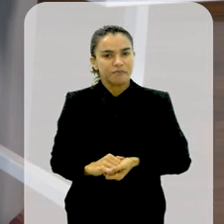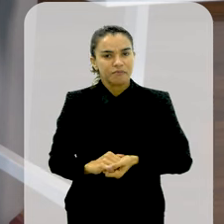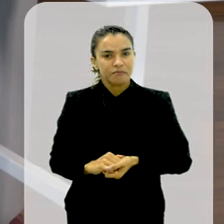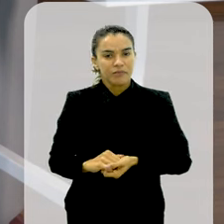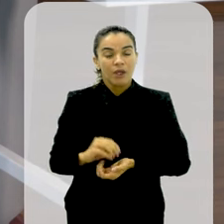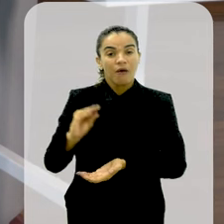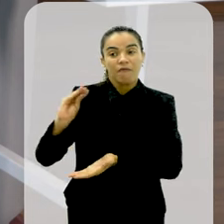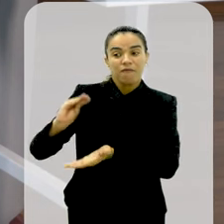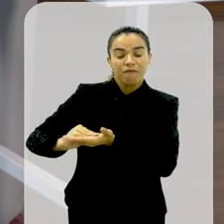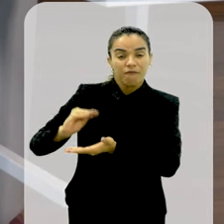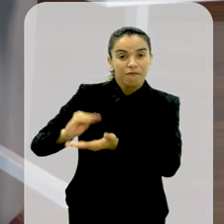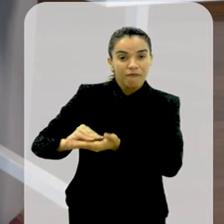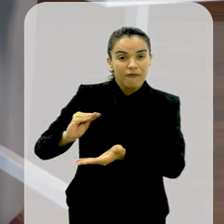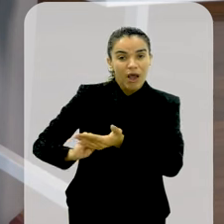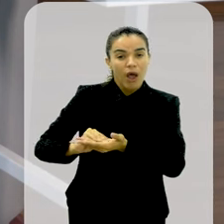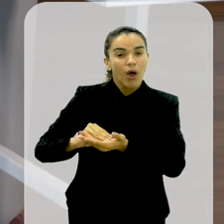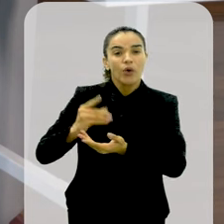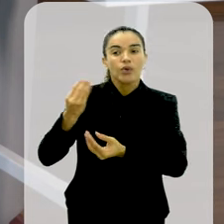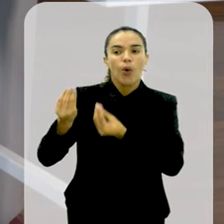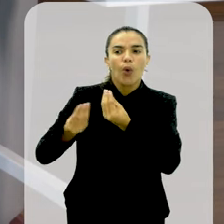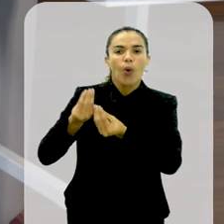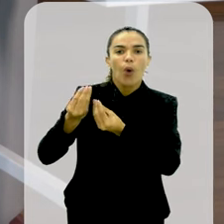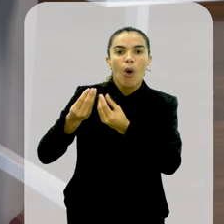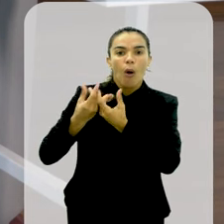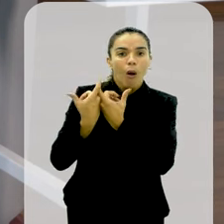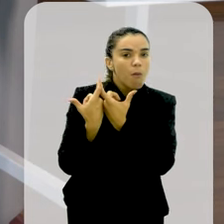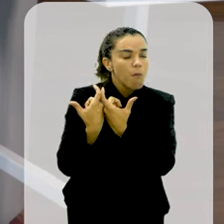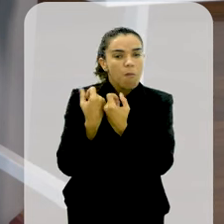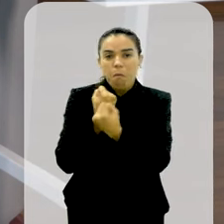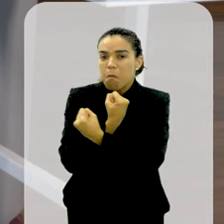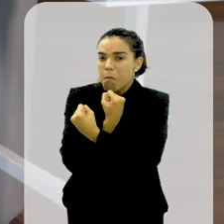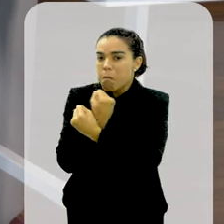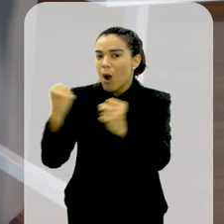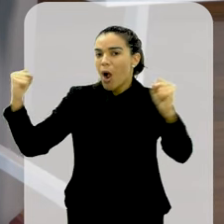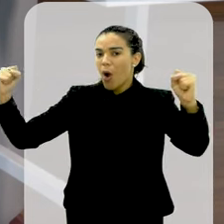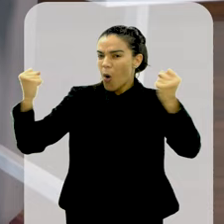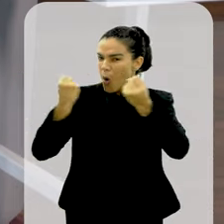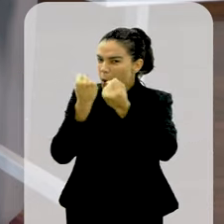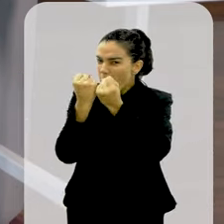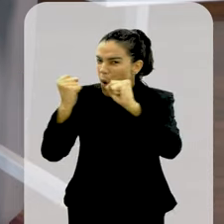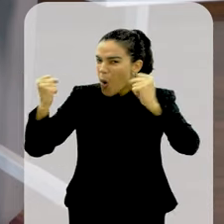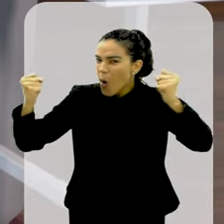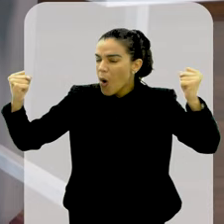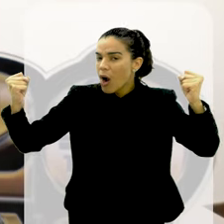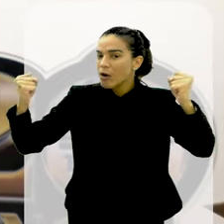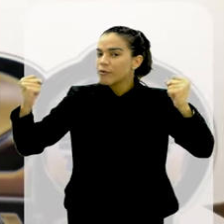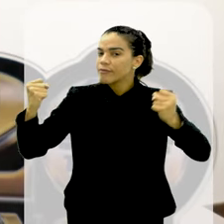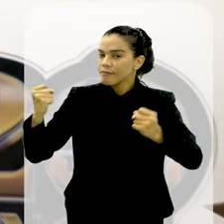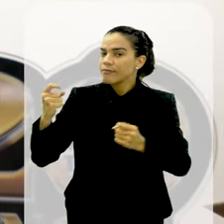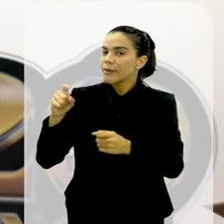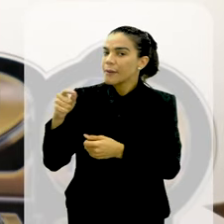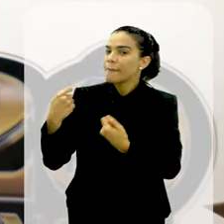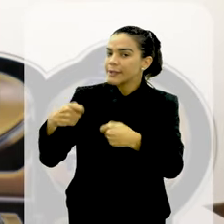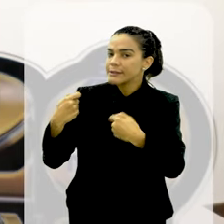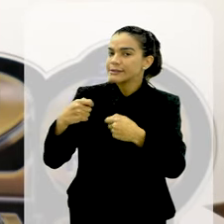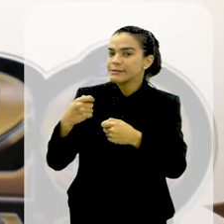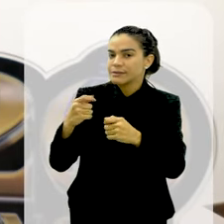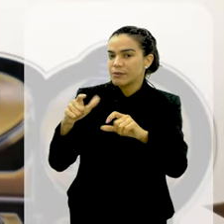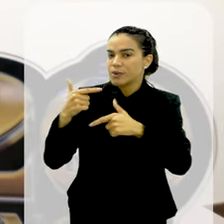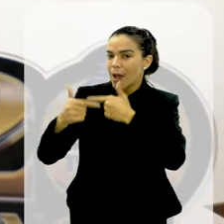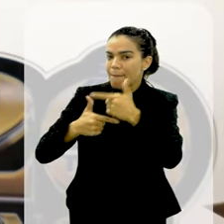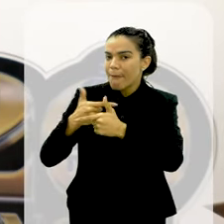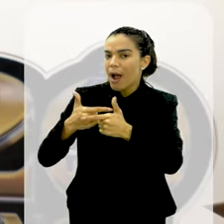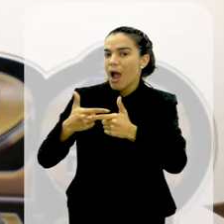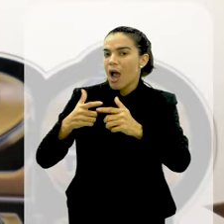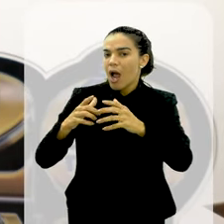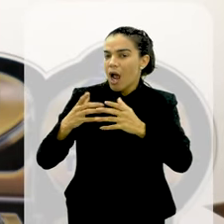com a falta de entendimento da dimensão da festa. Eu acho que isso também tem que ser um trabalho feito em